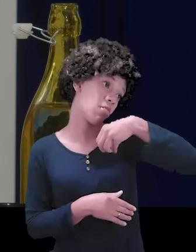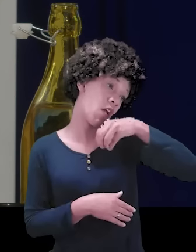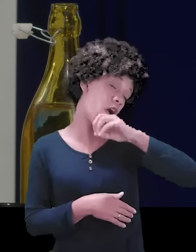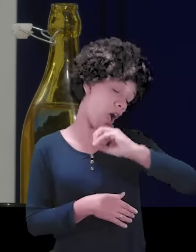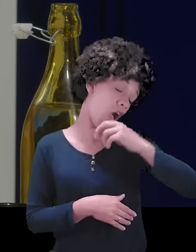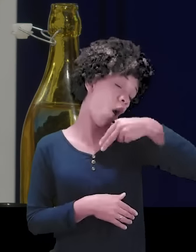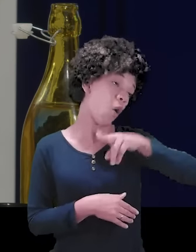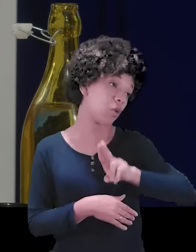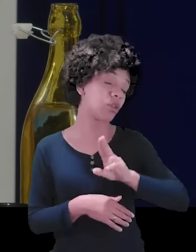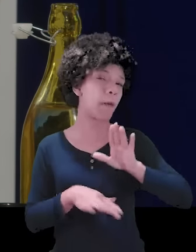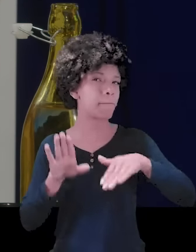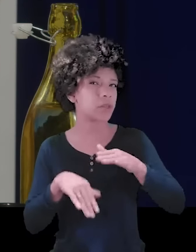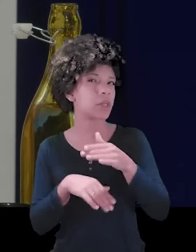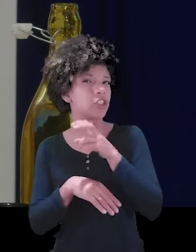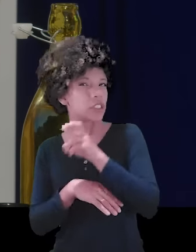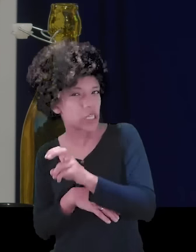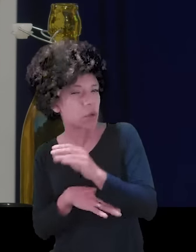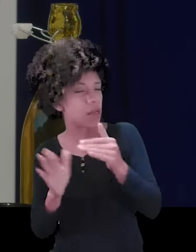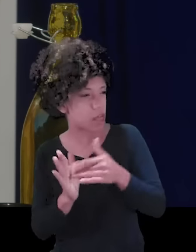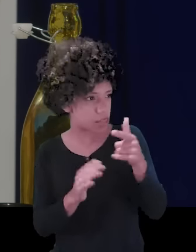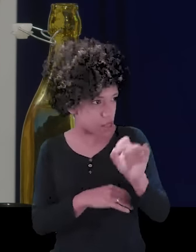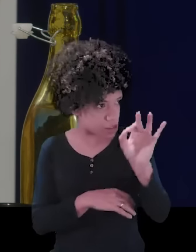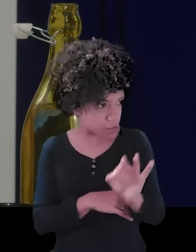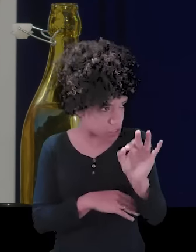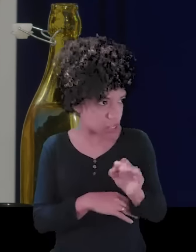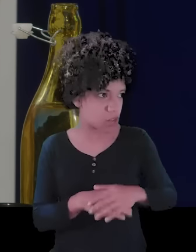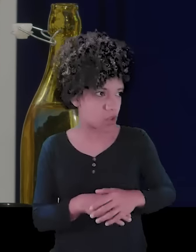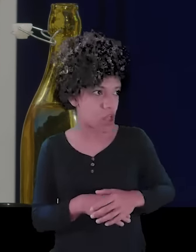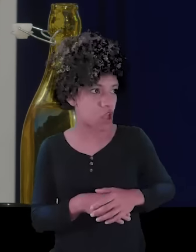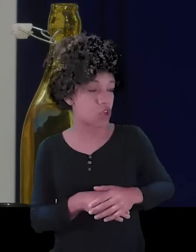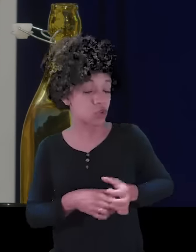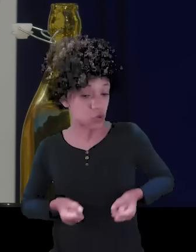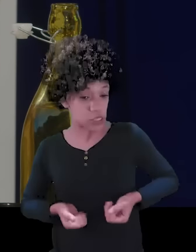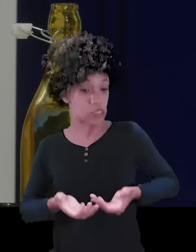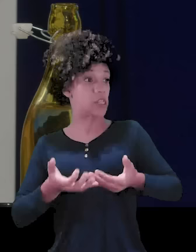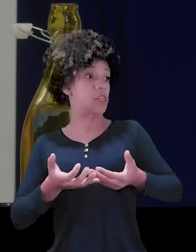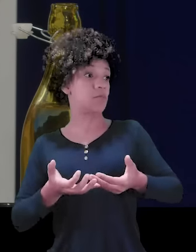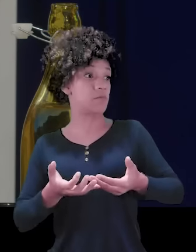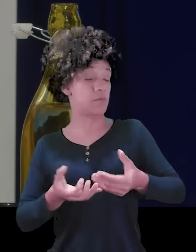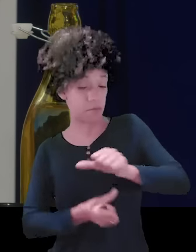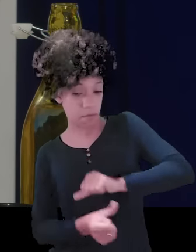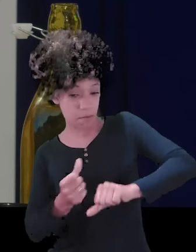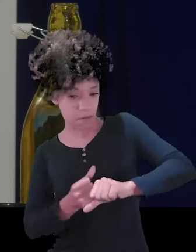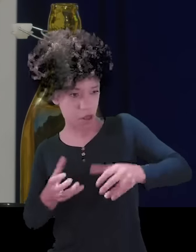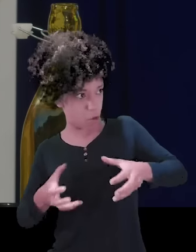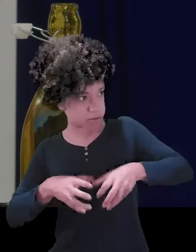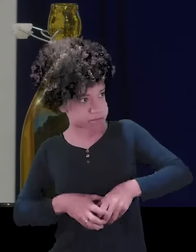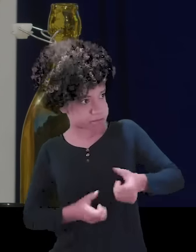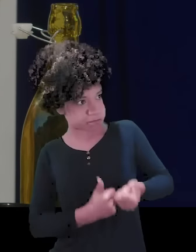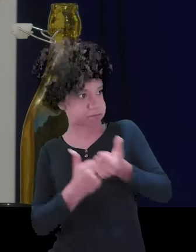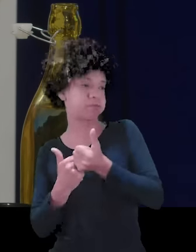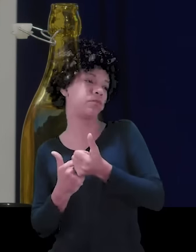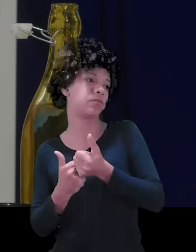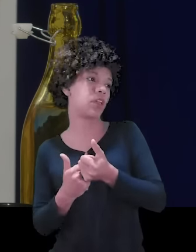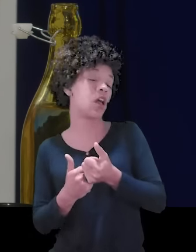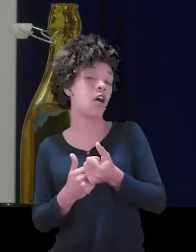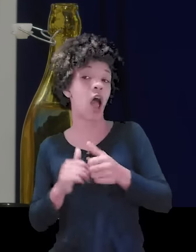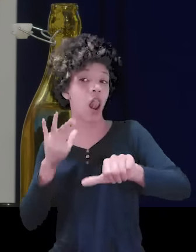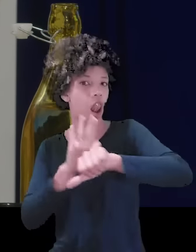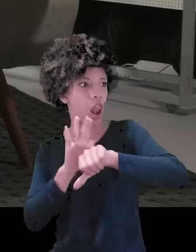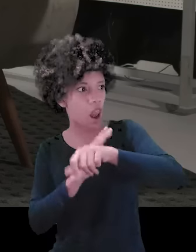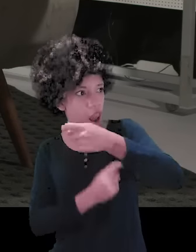estimam que mais ou menos de cinco a dez porcento dos transplantes realizados no mundo são feitos e a órgãos